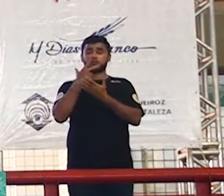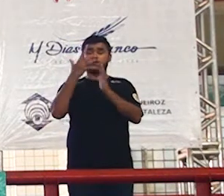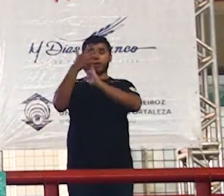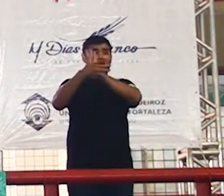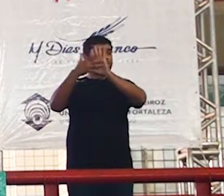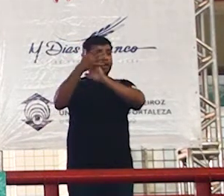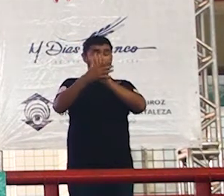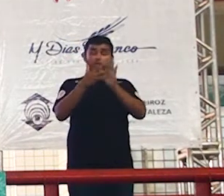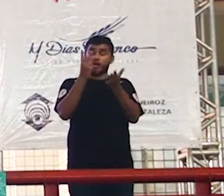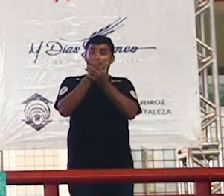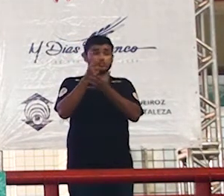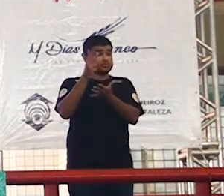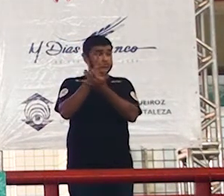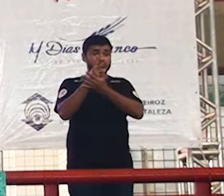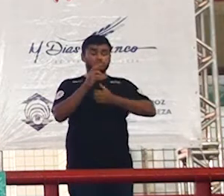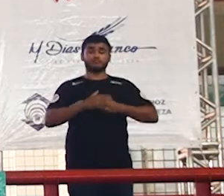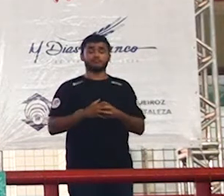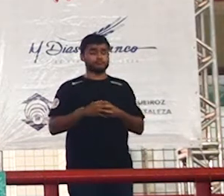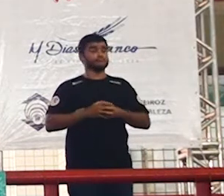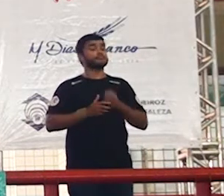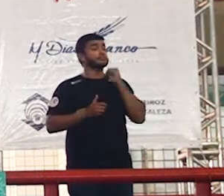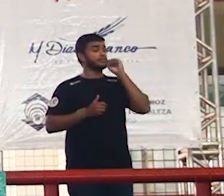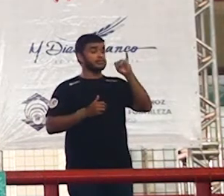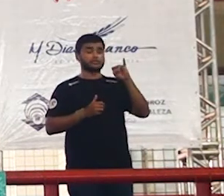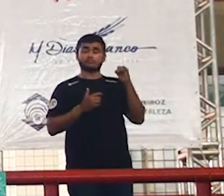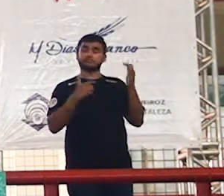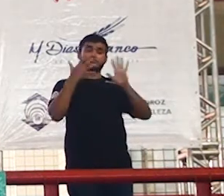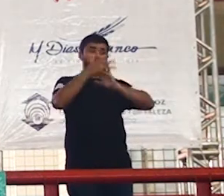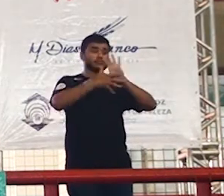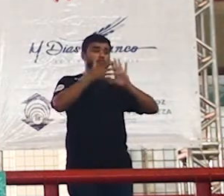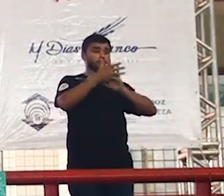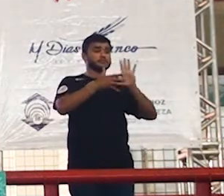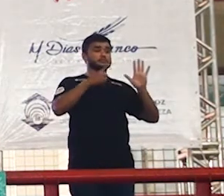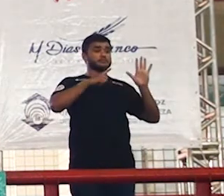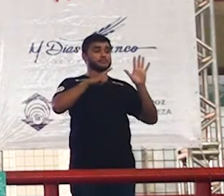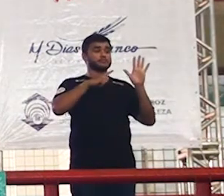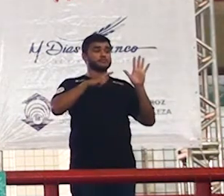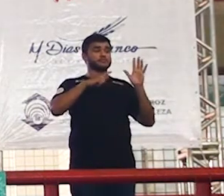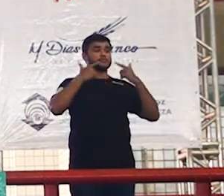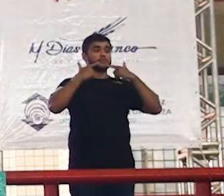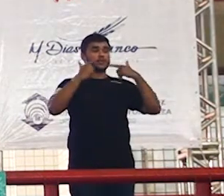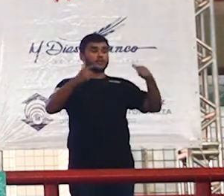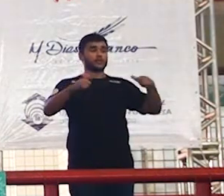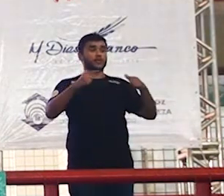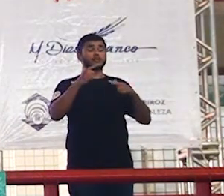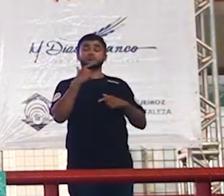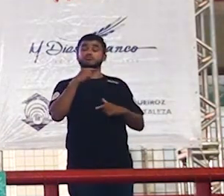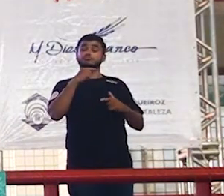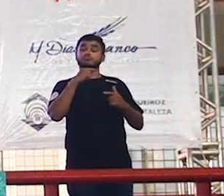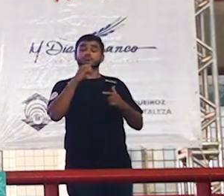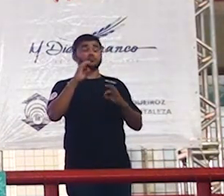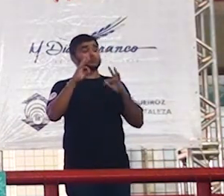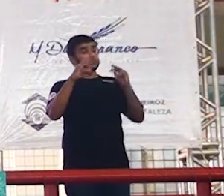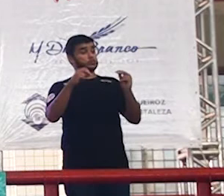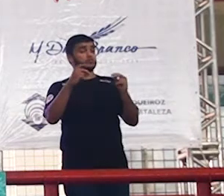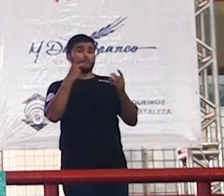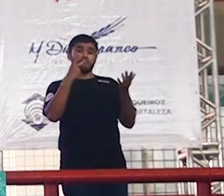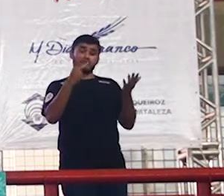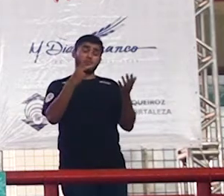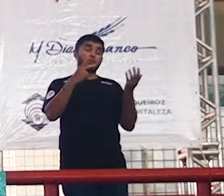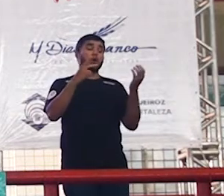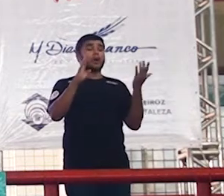textos o tempo todo, seja textos produzidos numa linguagem verbal, seja